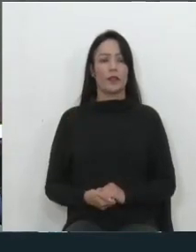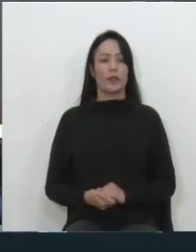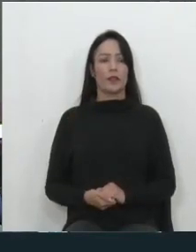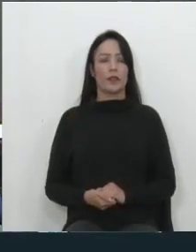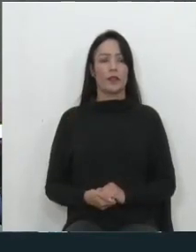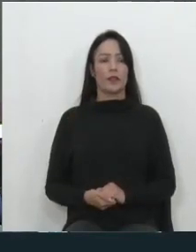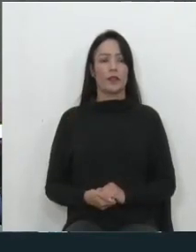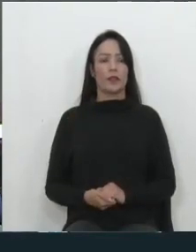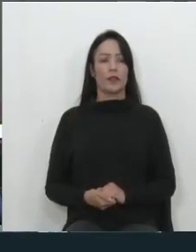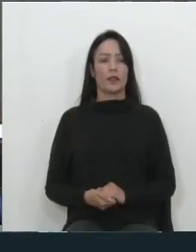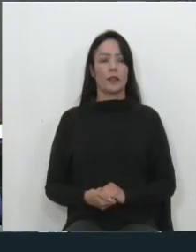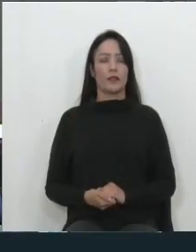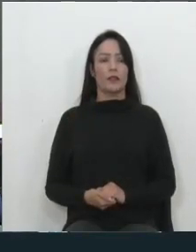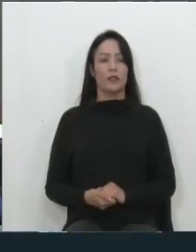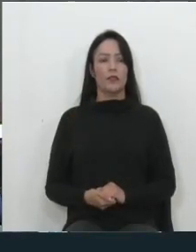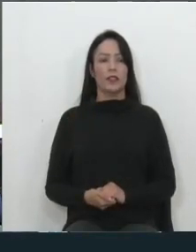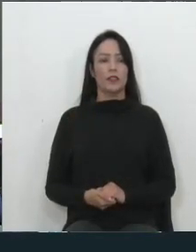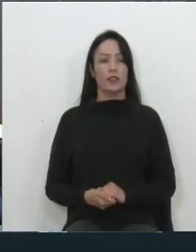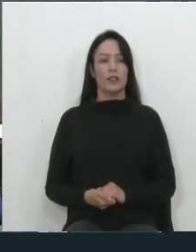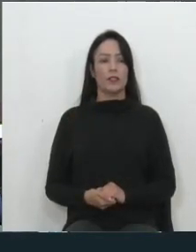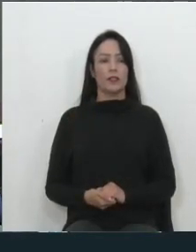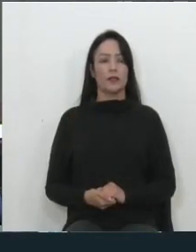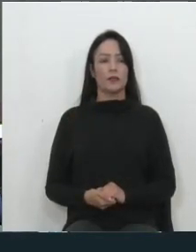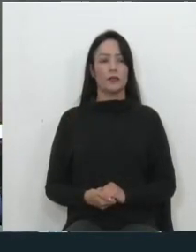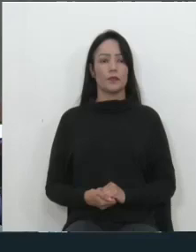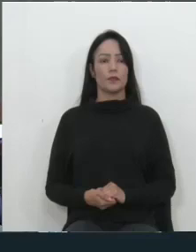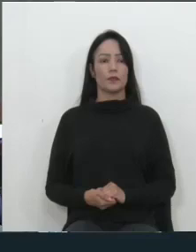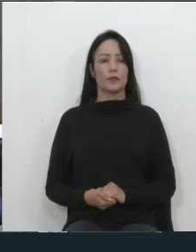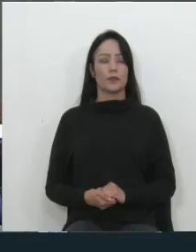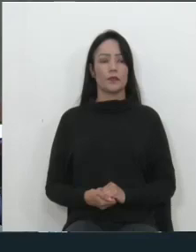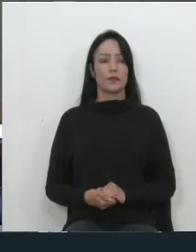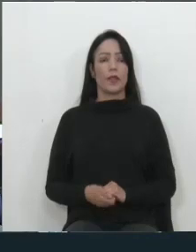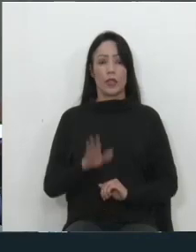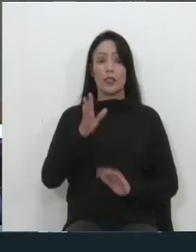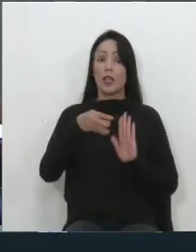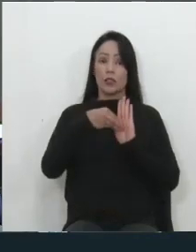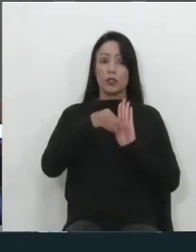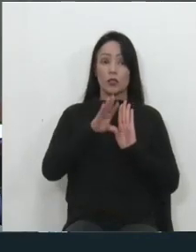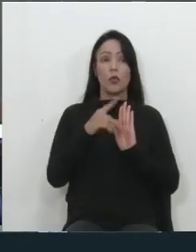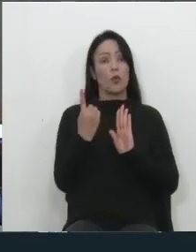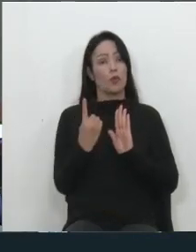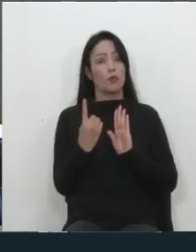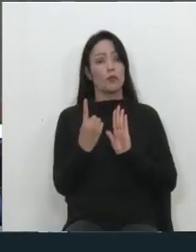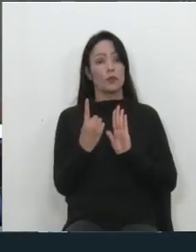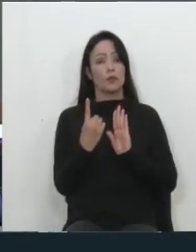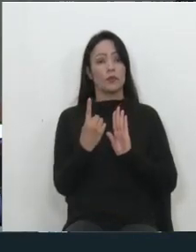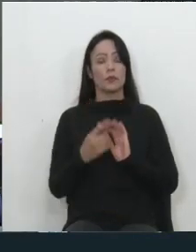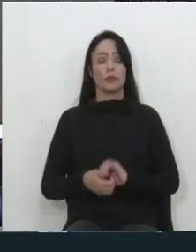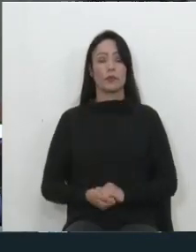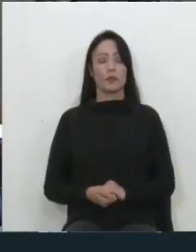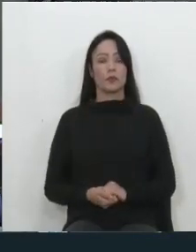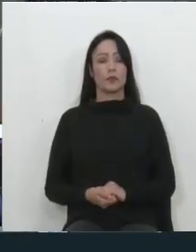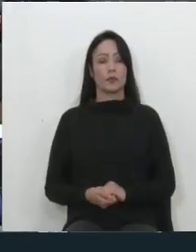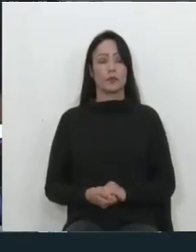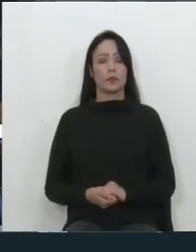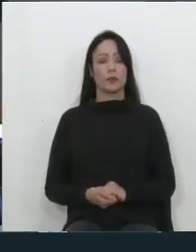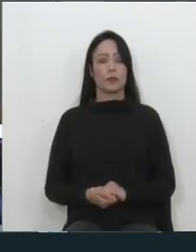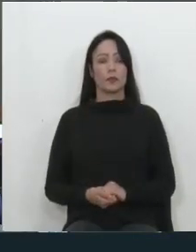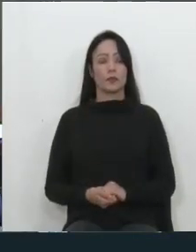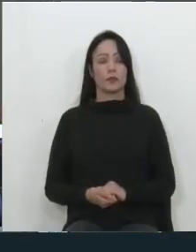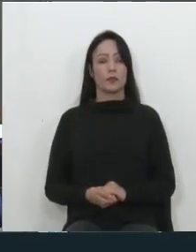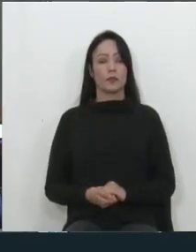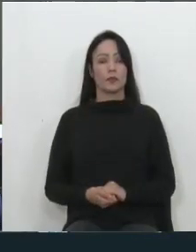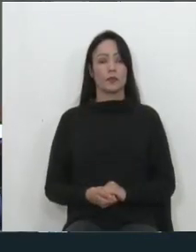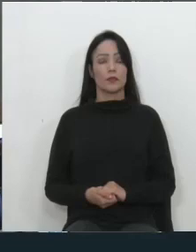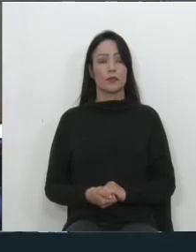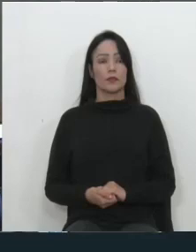ele nas duas, tá bom? Vereador, Vossa Excelência já está indicado em uma. O Danilo Gomes está nessa e o Rafael Acosta